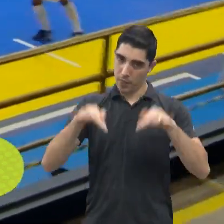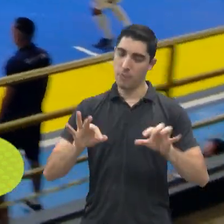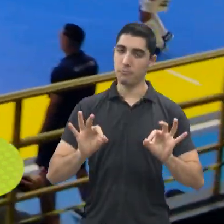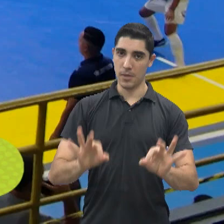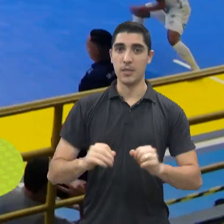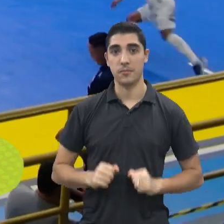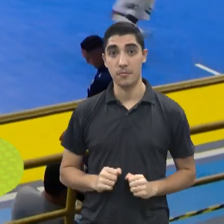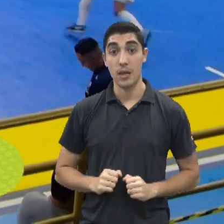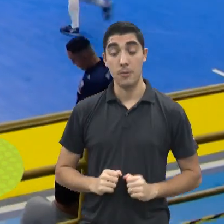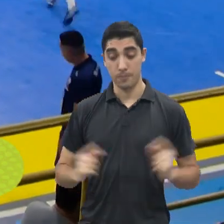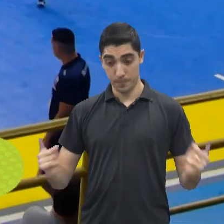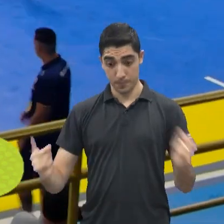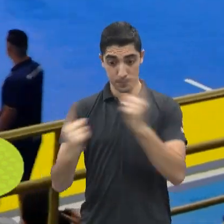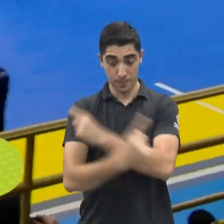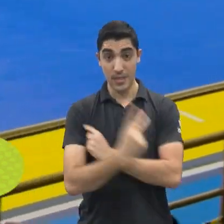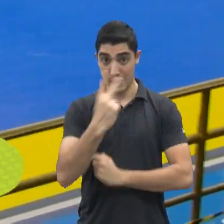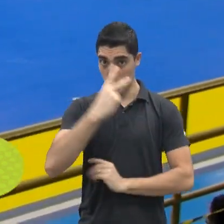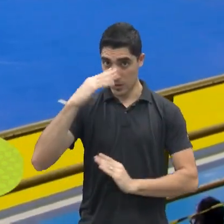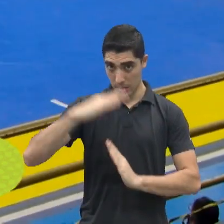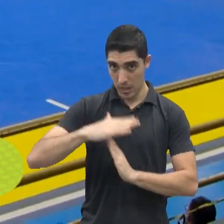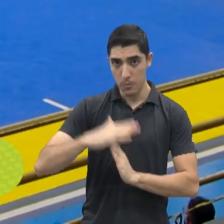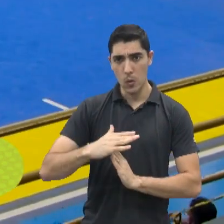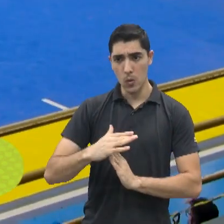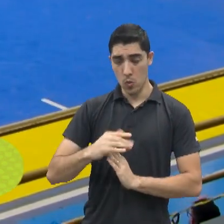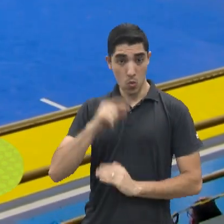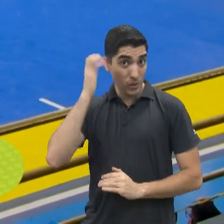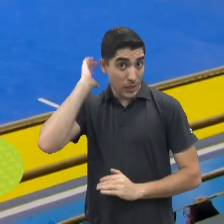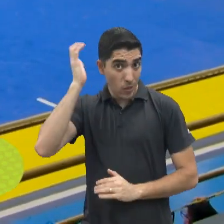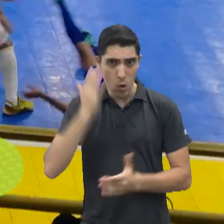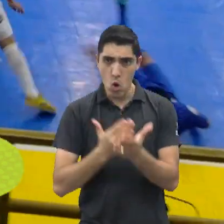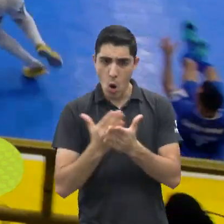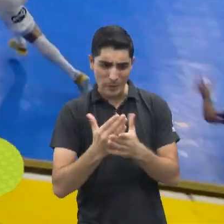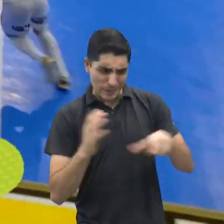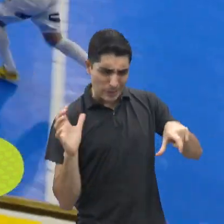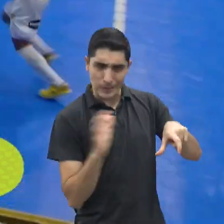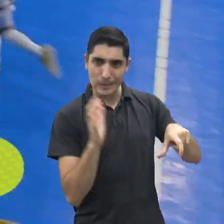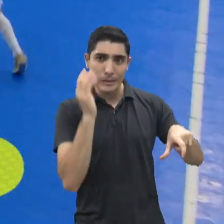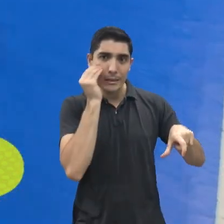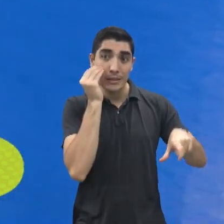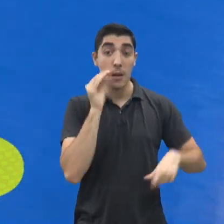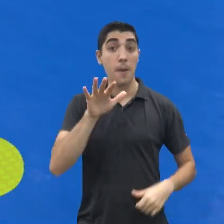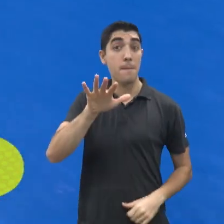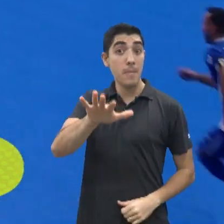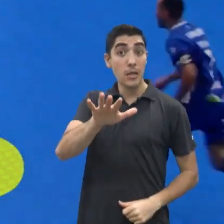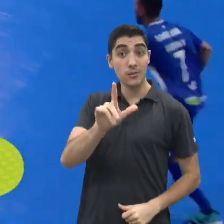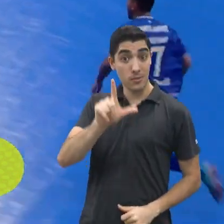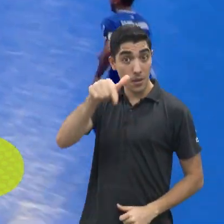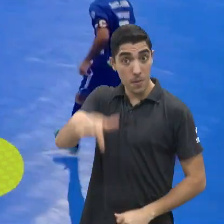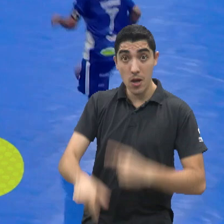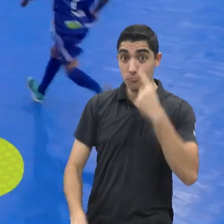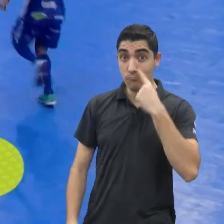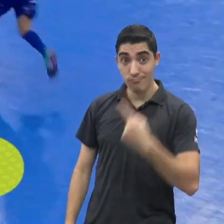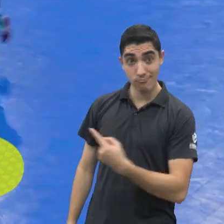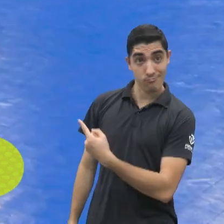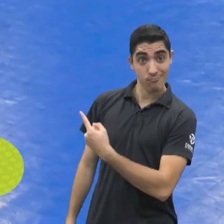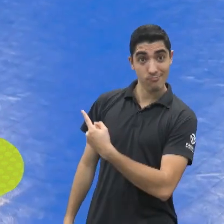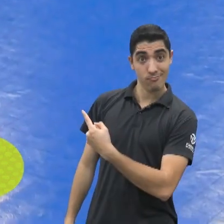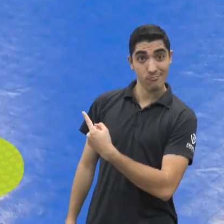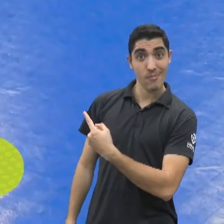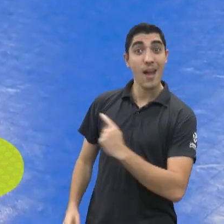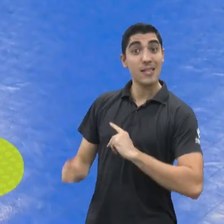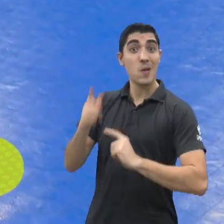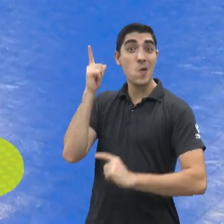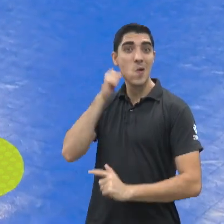Na segunda etapa, o Santo André começou assustando com esse chute. Mas no lance seguinte foi o São José que ampliou o placar